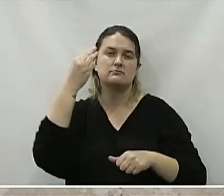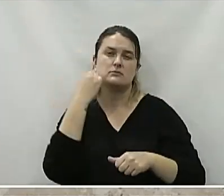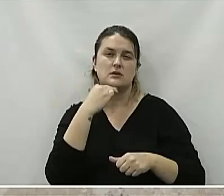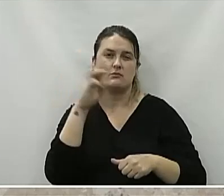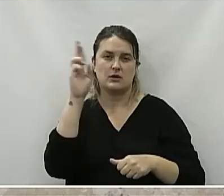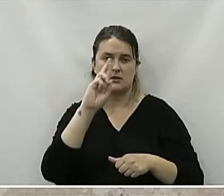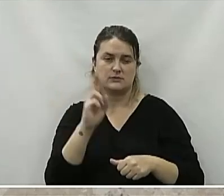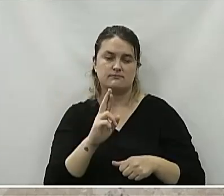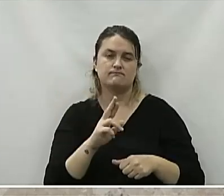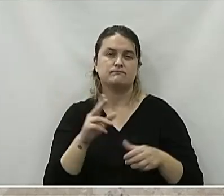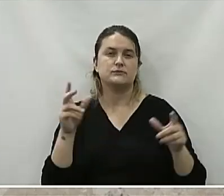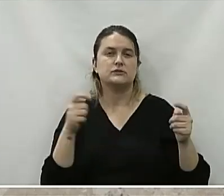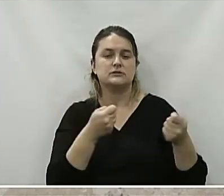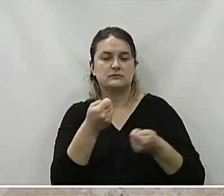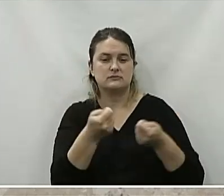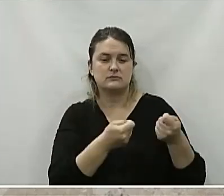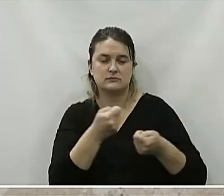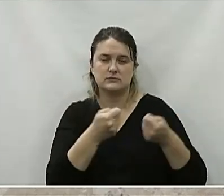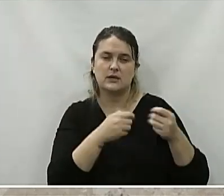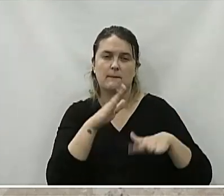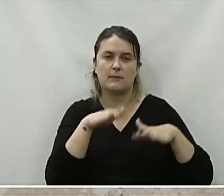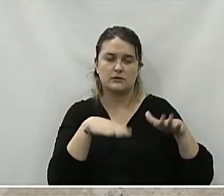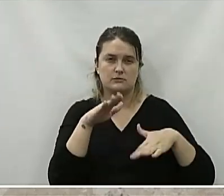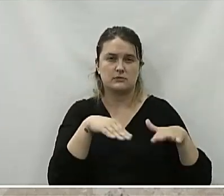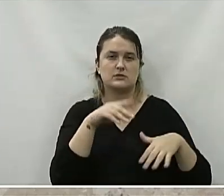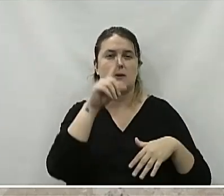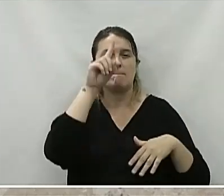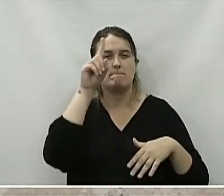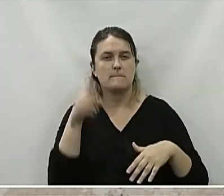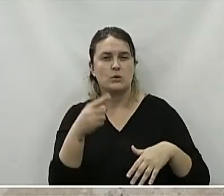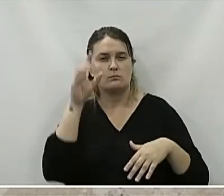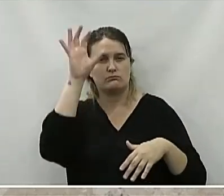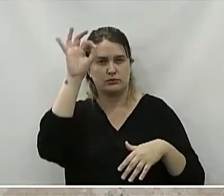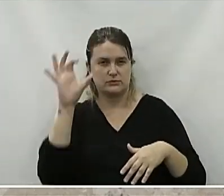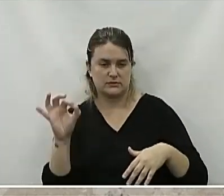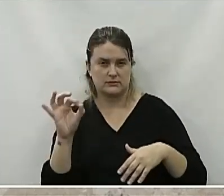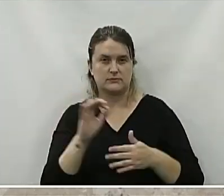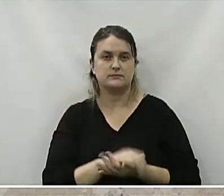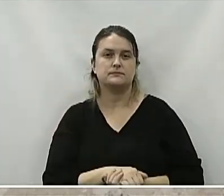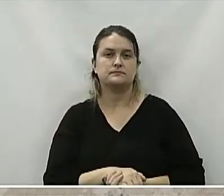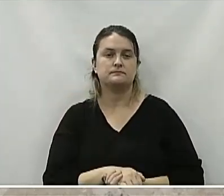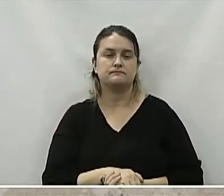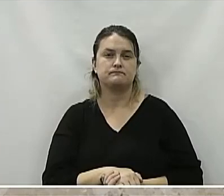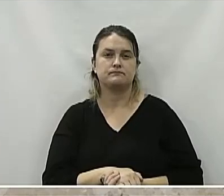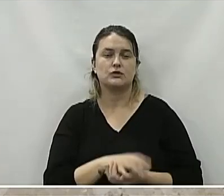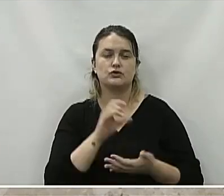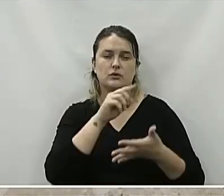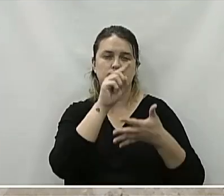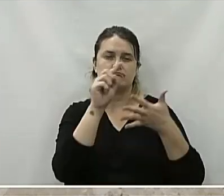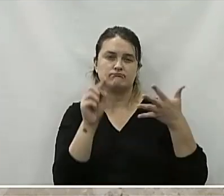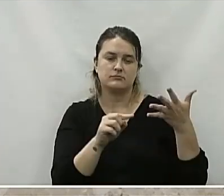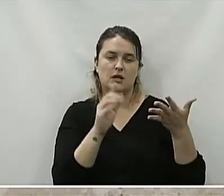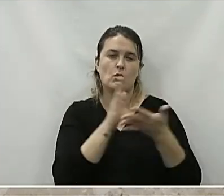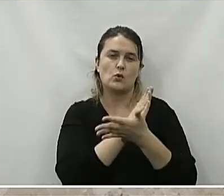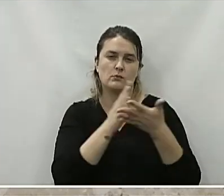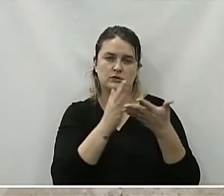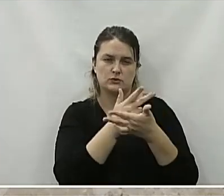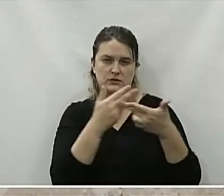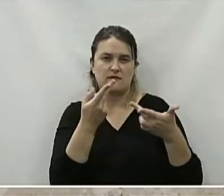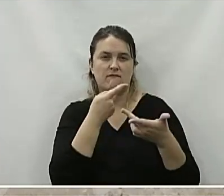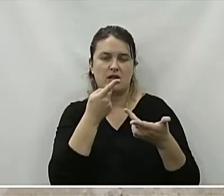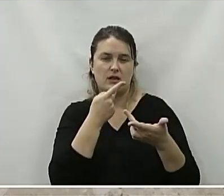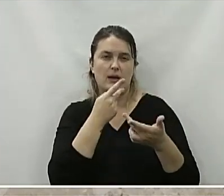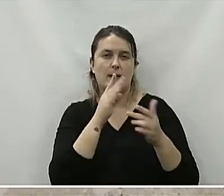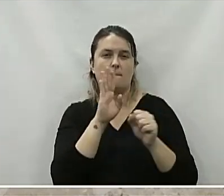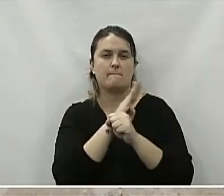reais. Praticamente economizando mais de 1000% em cima do contrato. Então, só alguns pontos relacionados ao bairro São Brás, ao